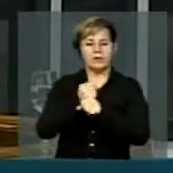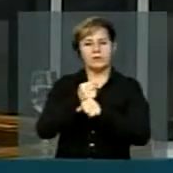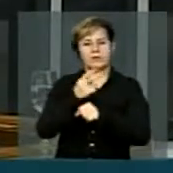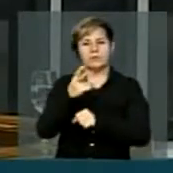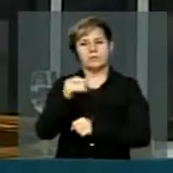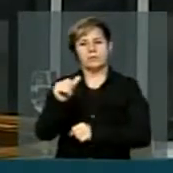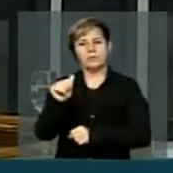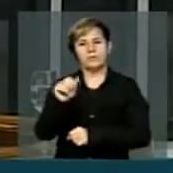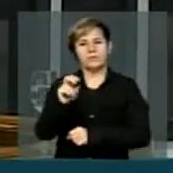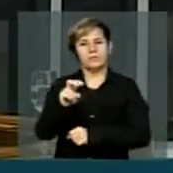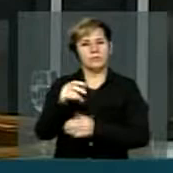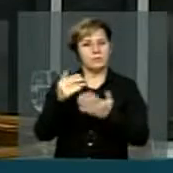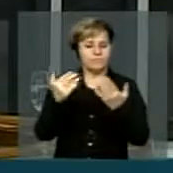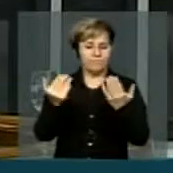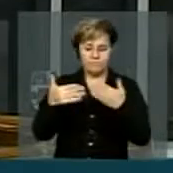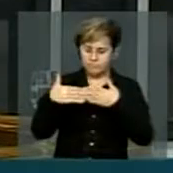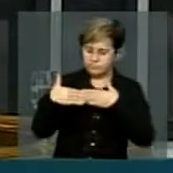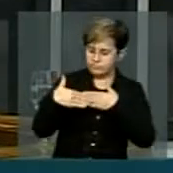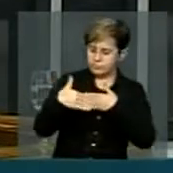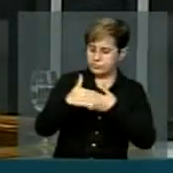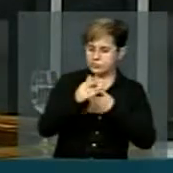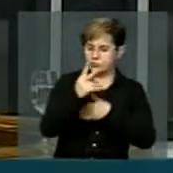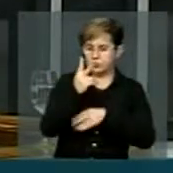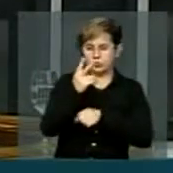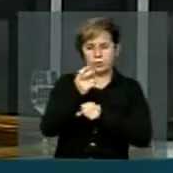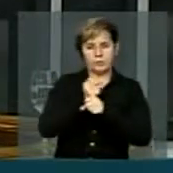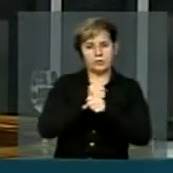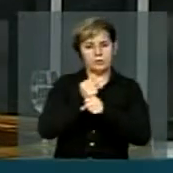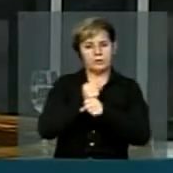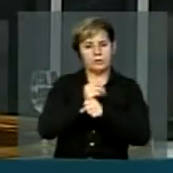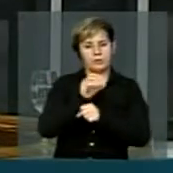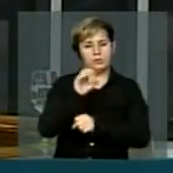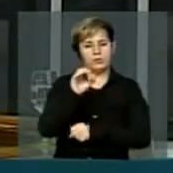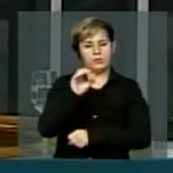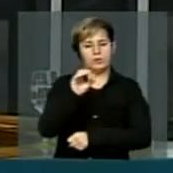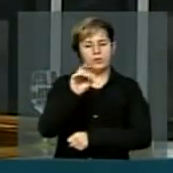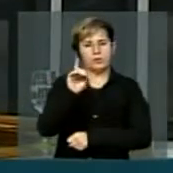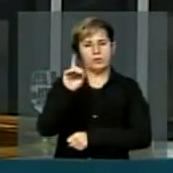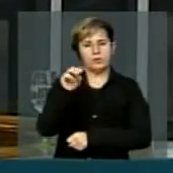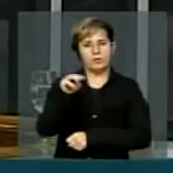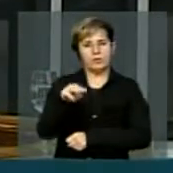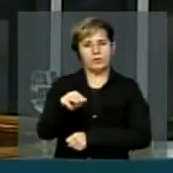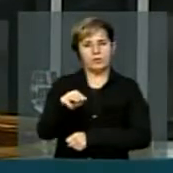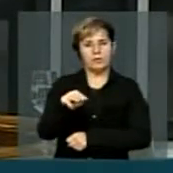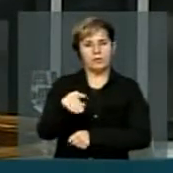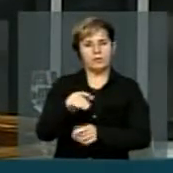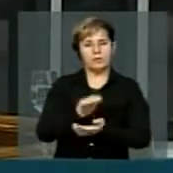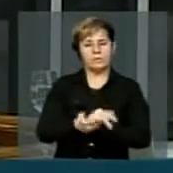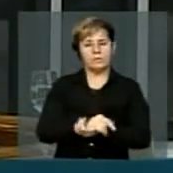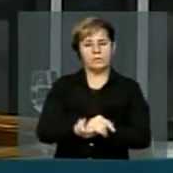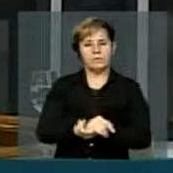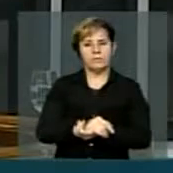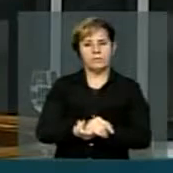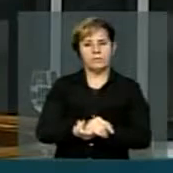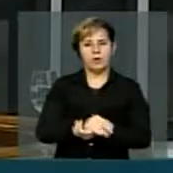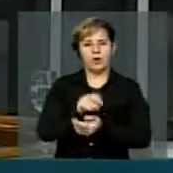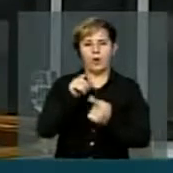2015, portanto daqui a 2 anos. E a ODM, o Objetivo de Desenvolvimento do Milênio número